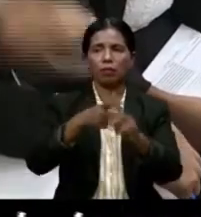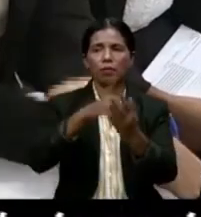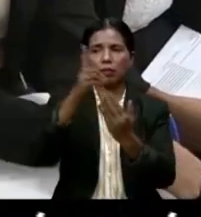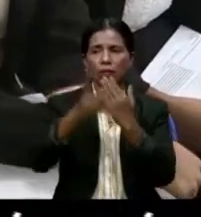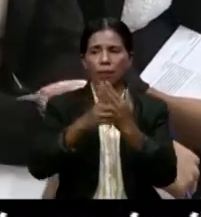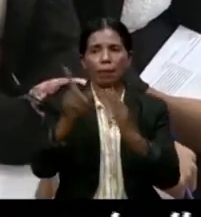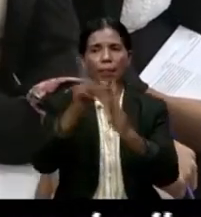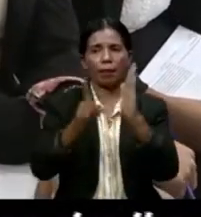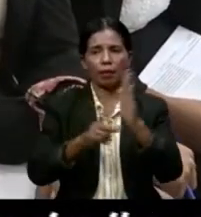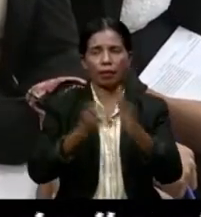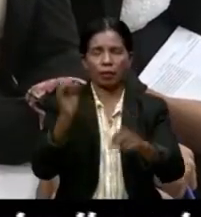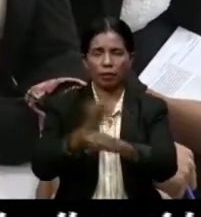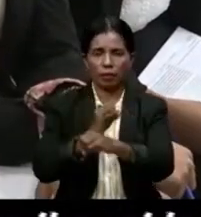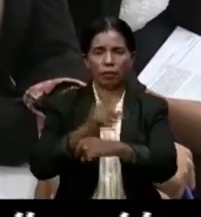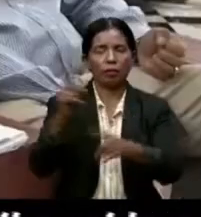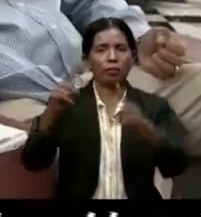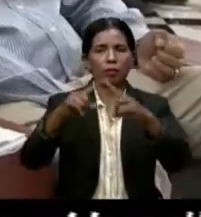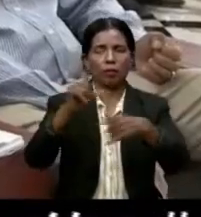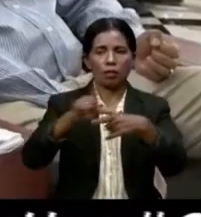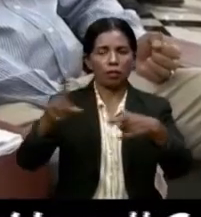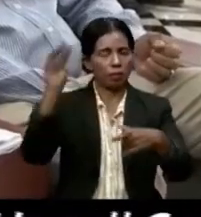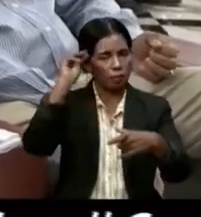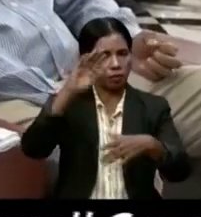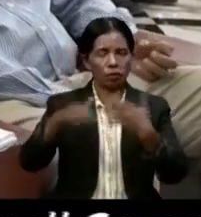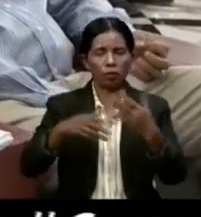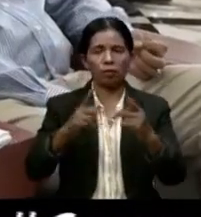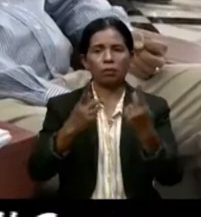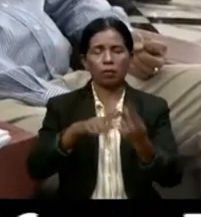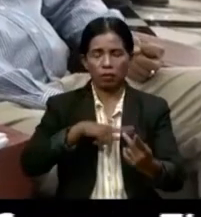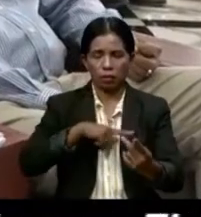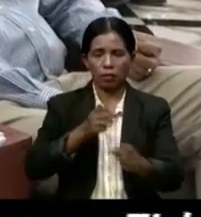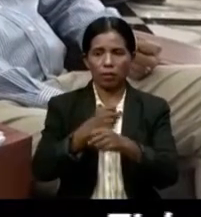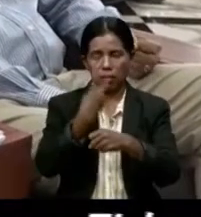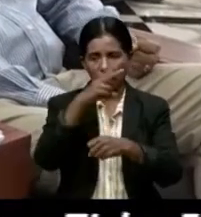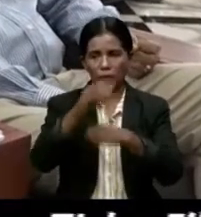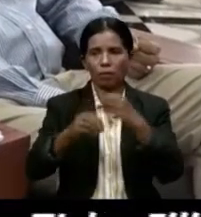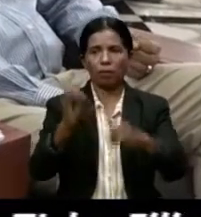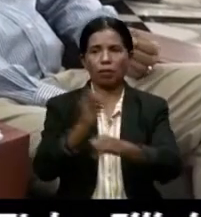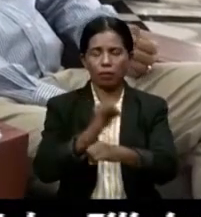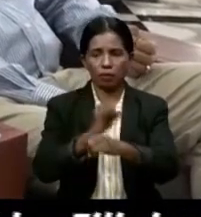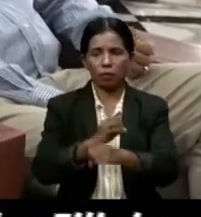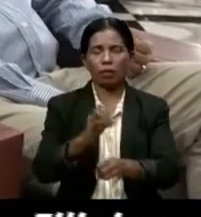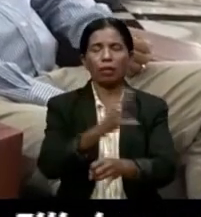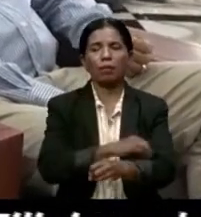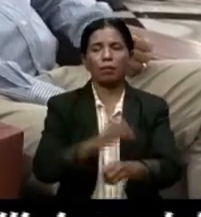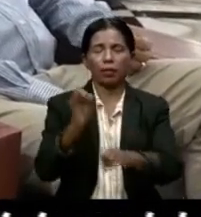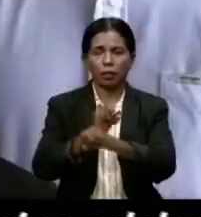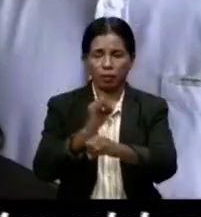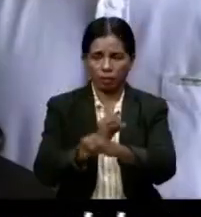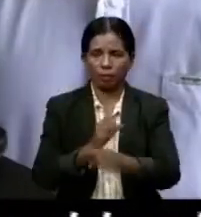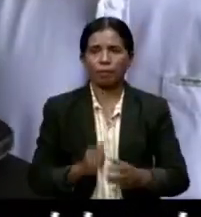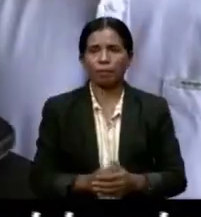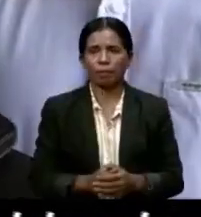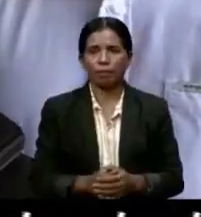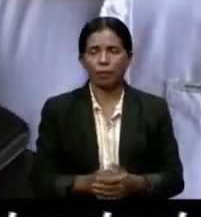Lei Base Industrial Balinhas Ministeriais no setor privado atua segura atividade industriais no autor economia sira. Disseminação